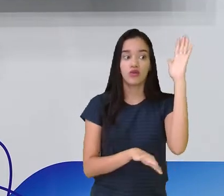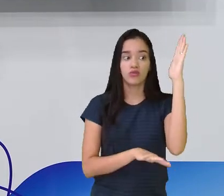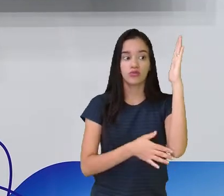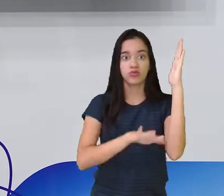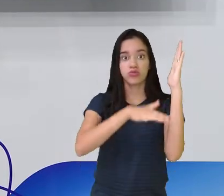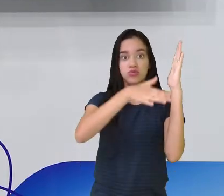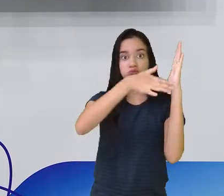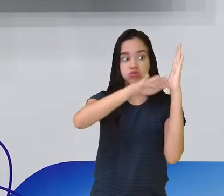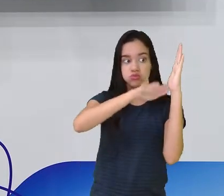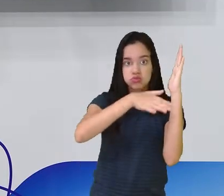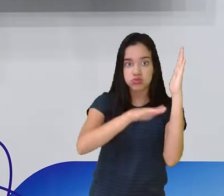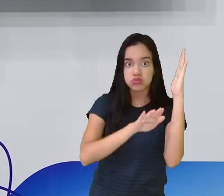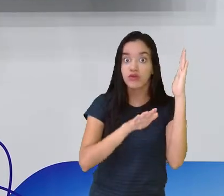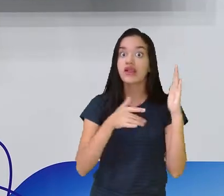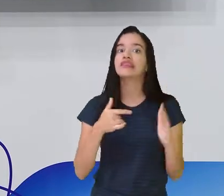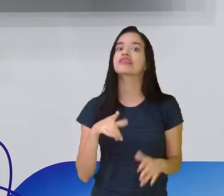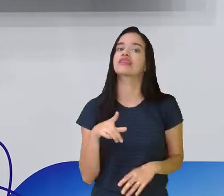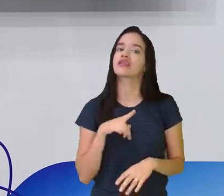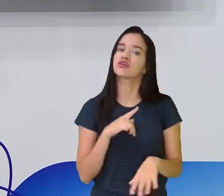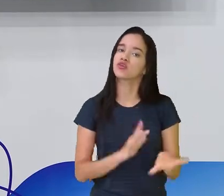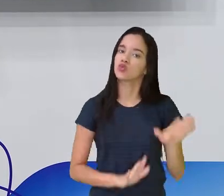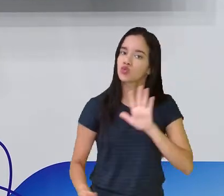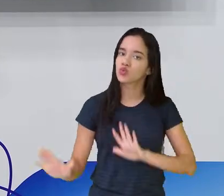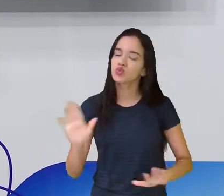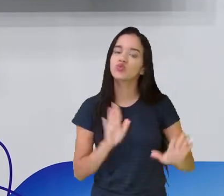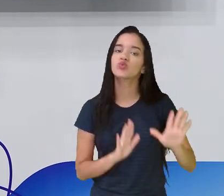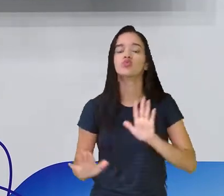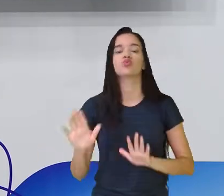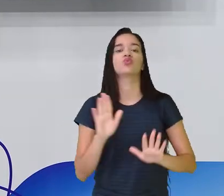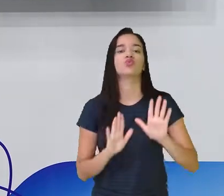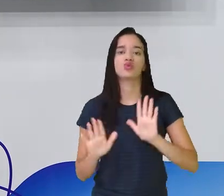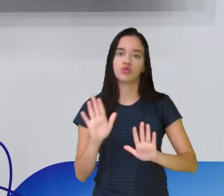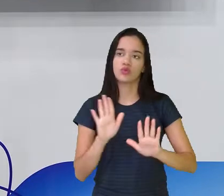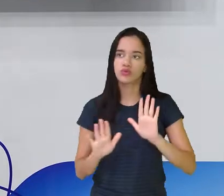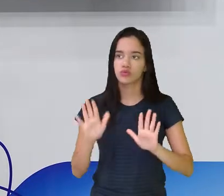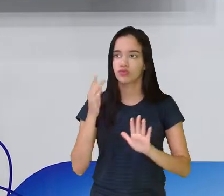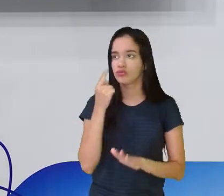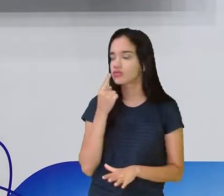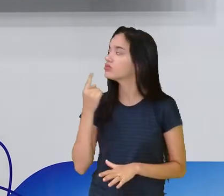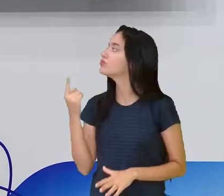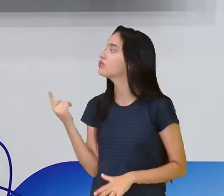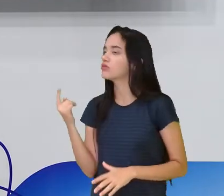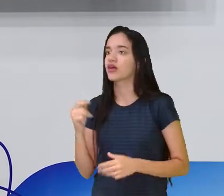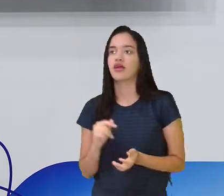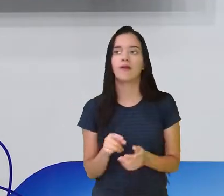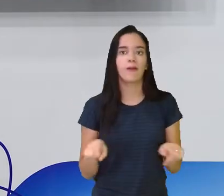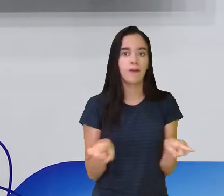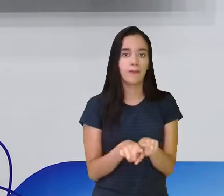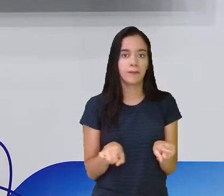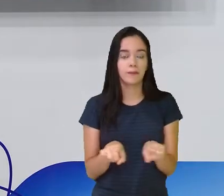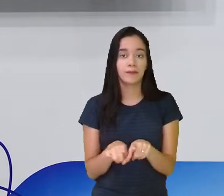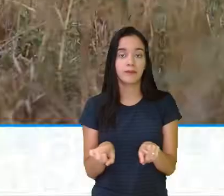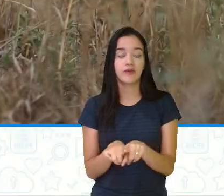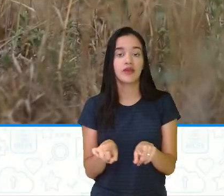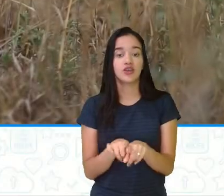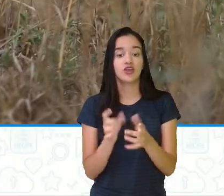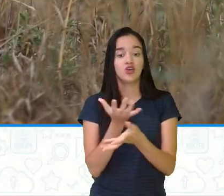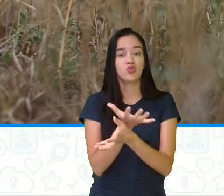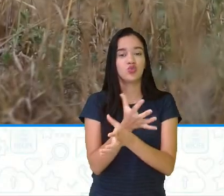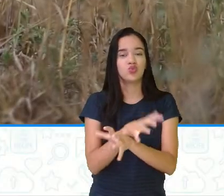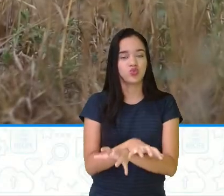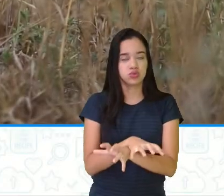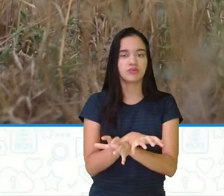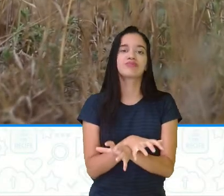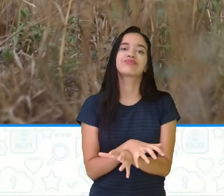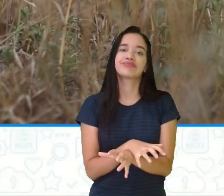não sabem. Então, a gente tem que tomar muito cuidado em relação a isso aqui, tá? Também, seca prolongada,